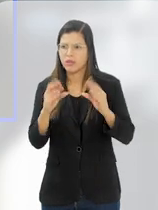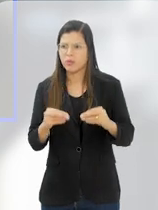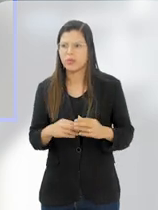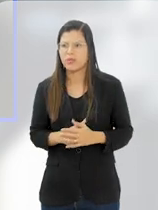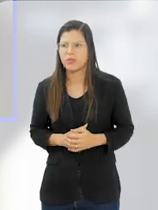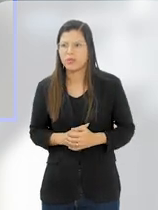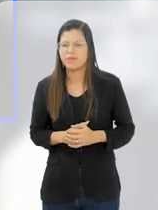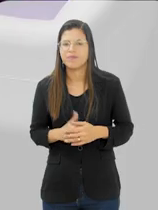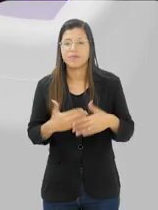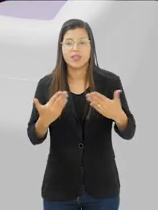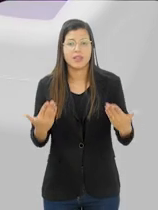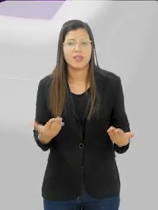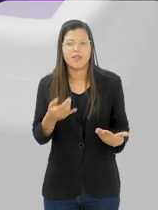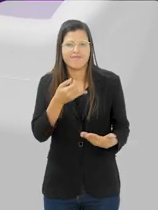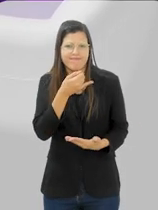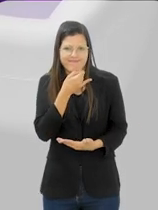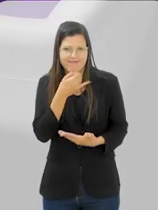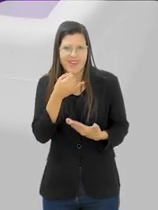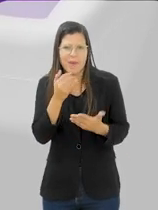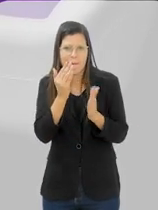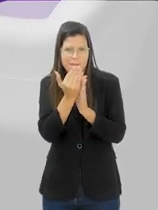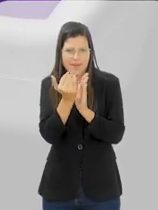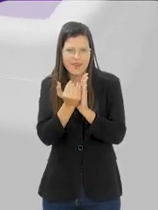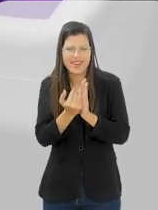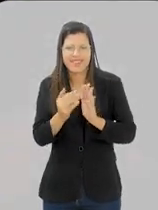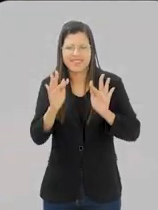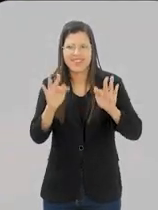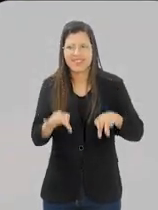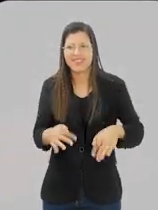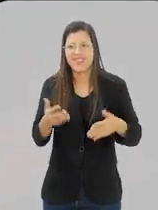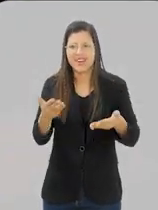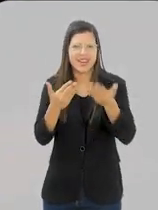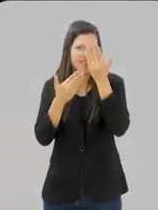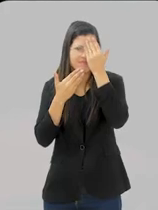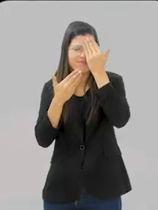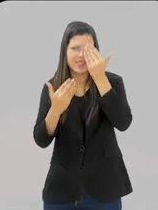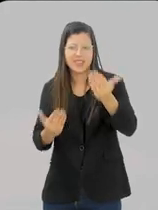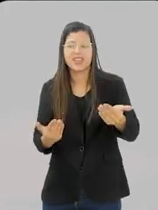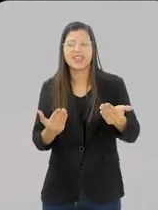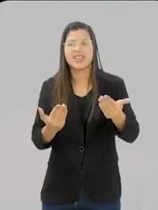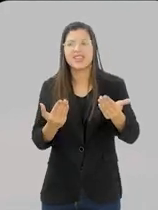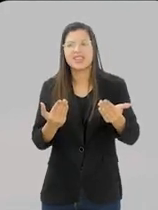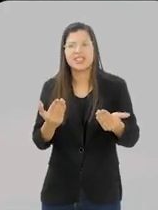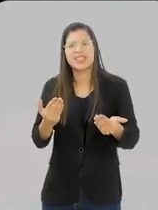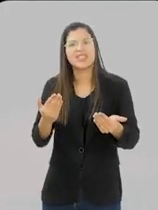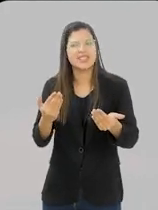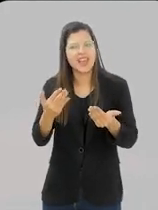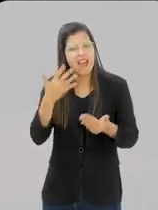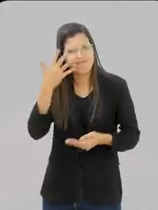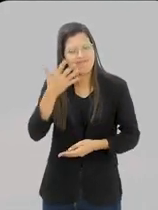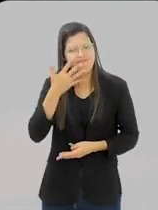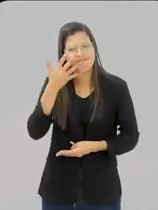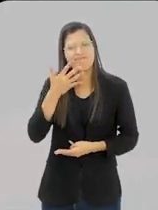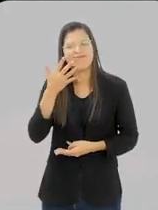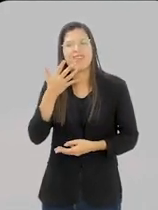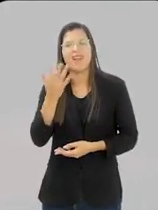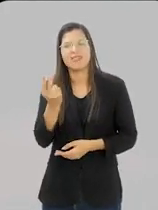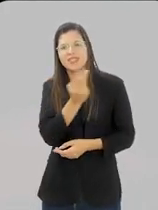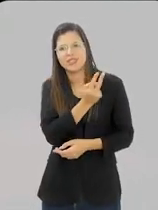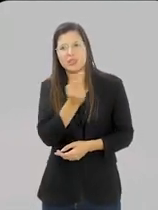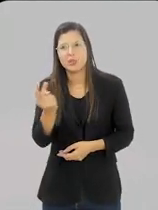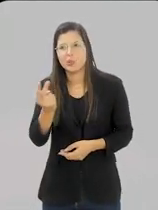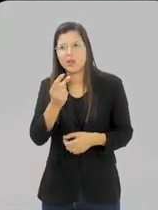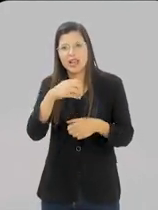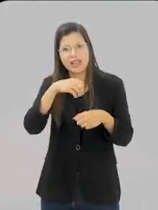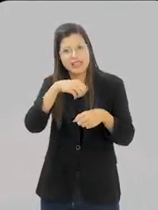mundo. Bom, gente, infelizmente nosso programa está acabando. Queria agradecer muito a contribuição de vocês, levar